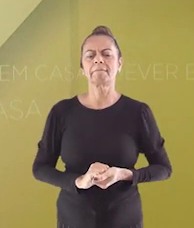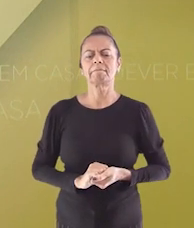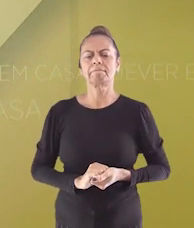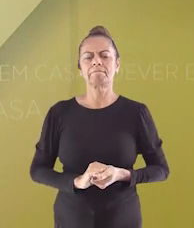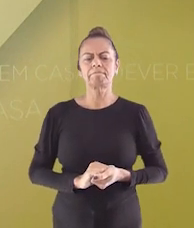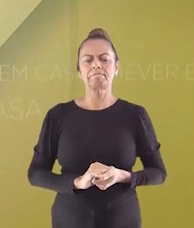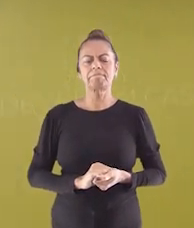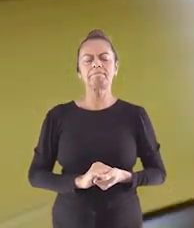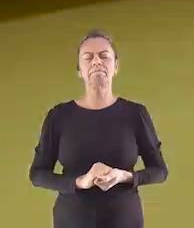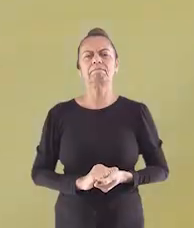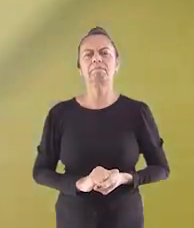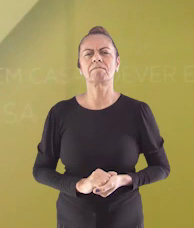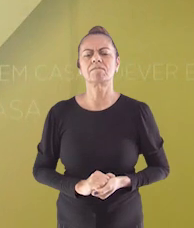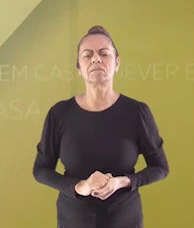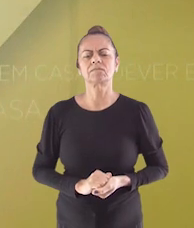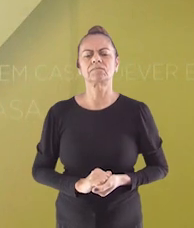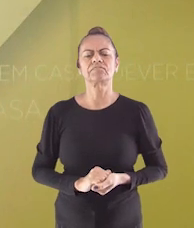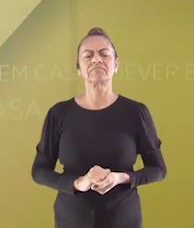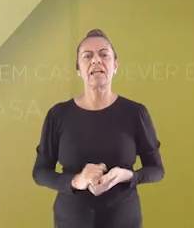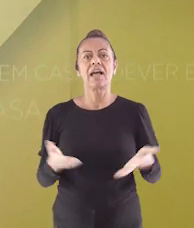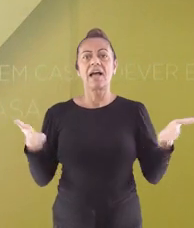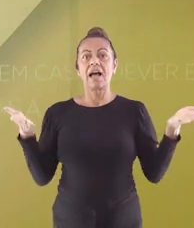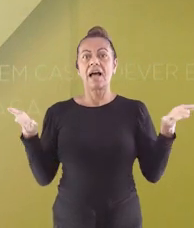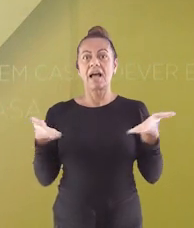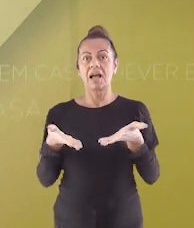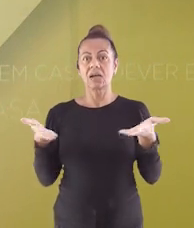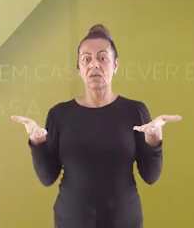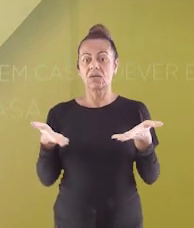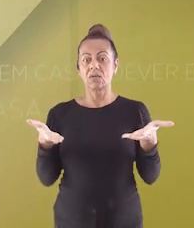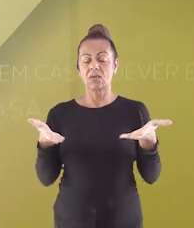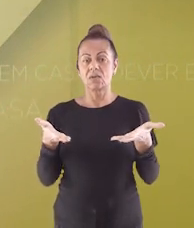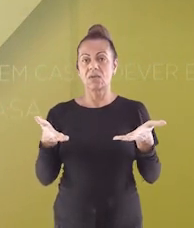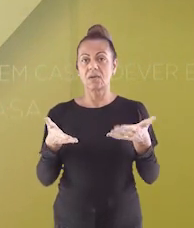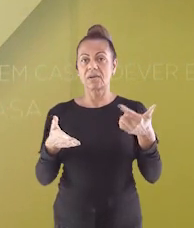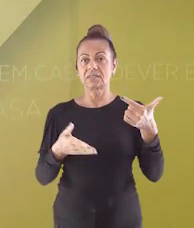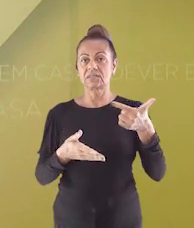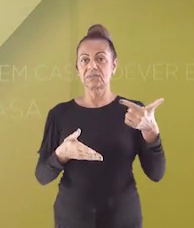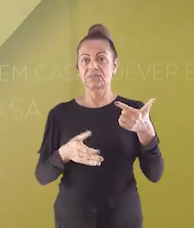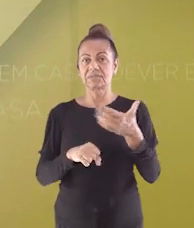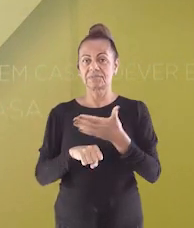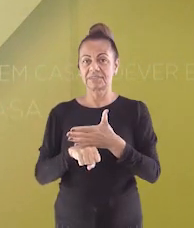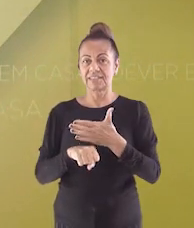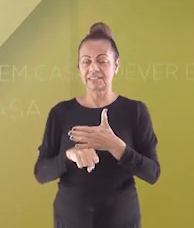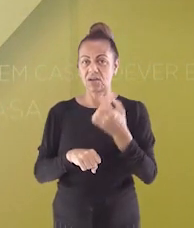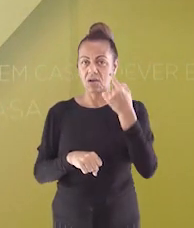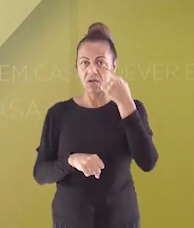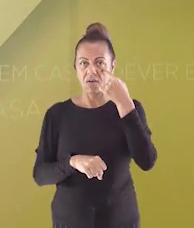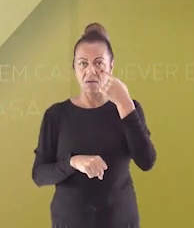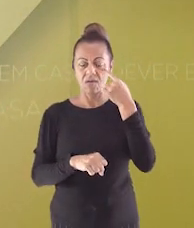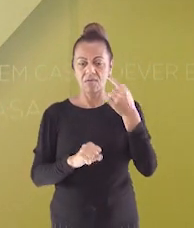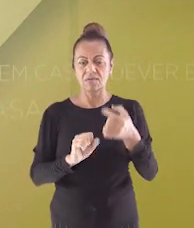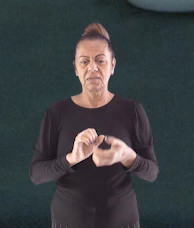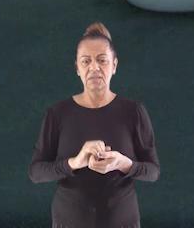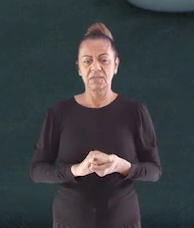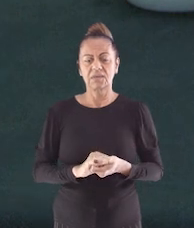aqui pode. Agora nós vamos para a nossa segunda prática.